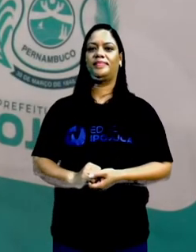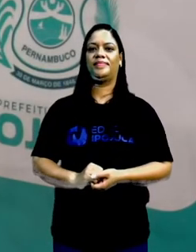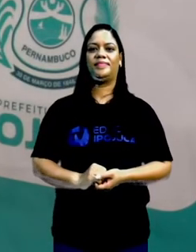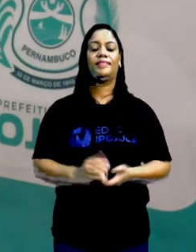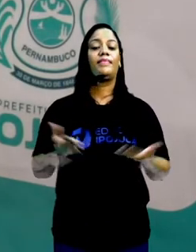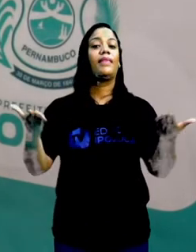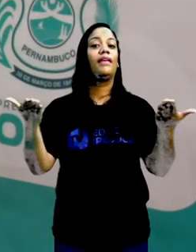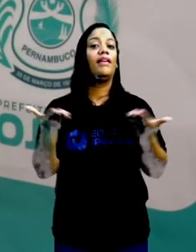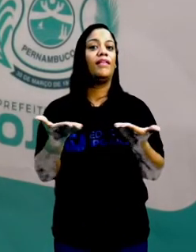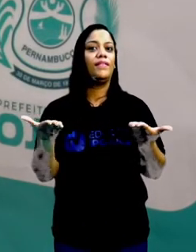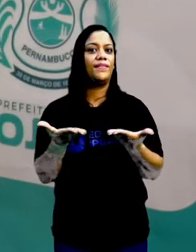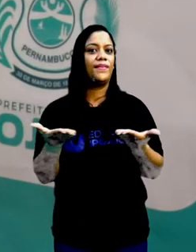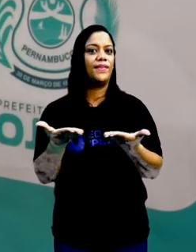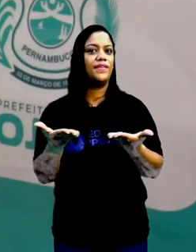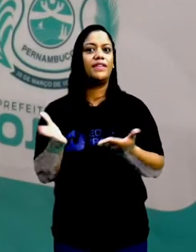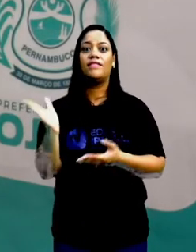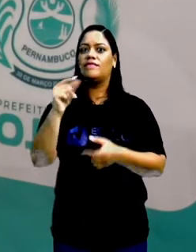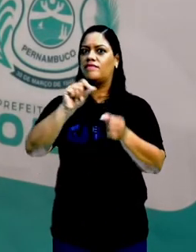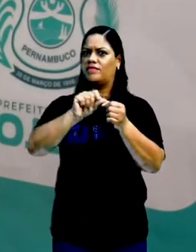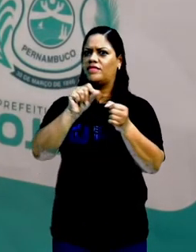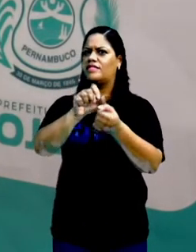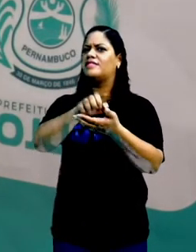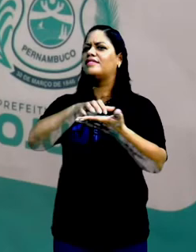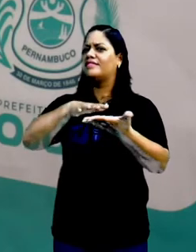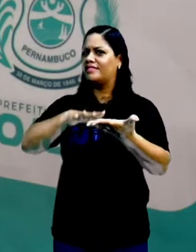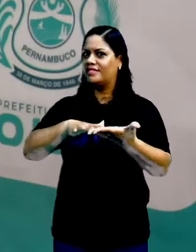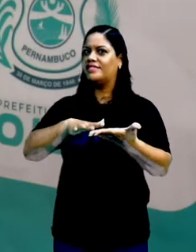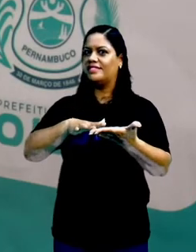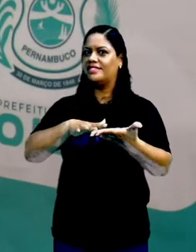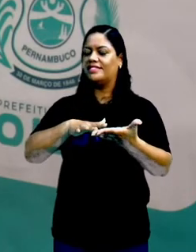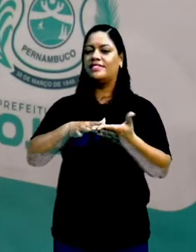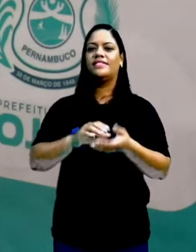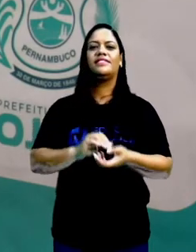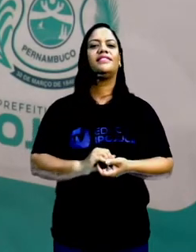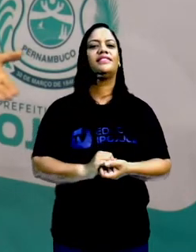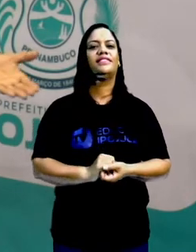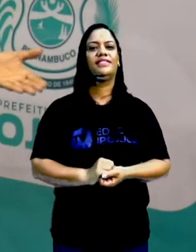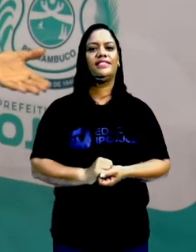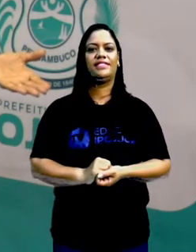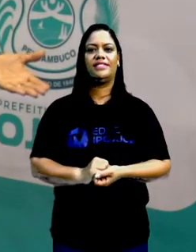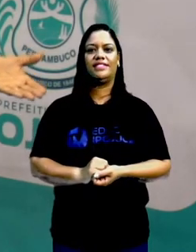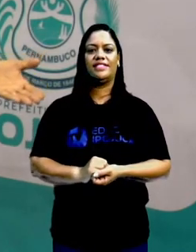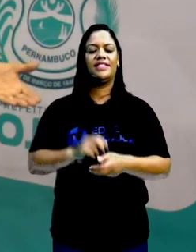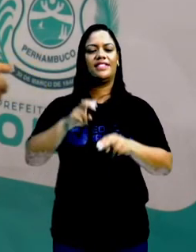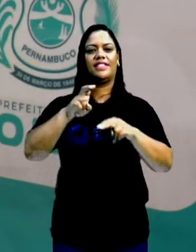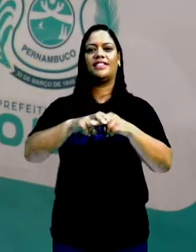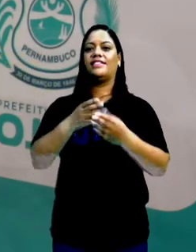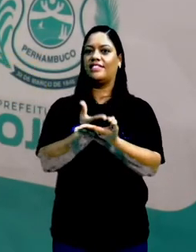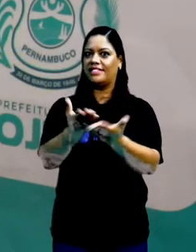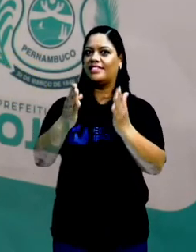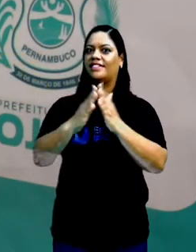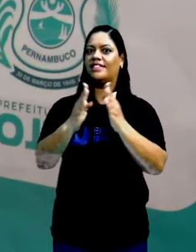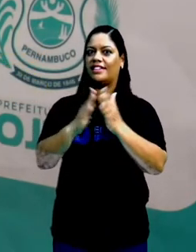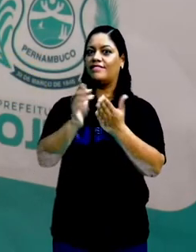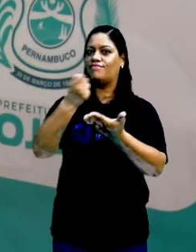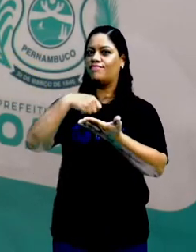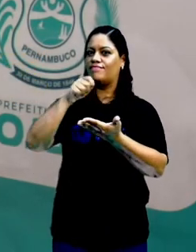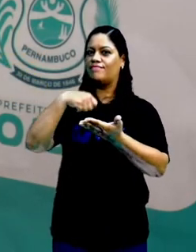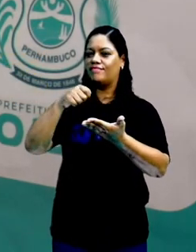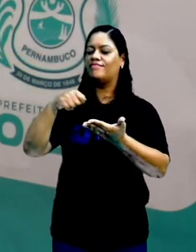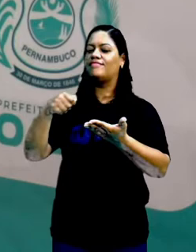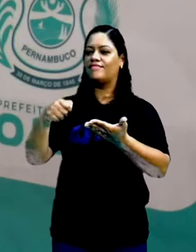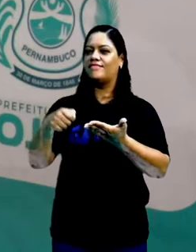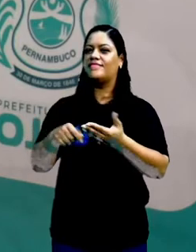Vamos agora fazer essa atividade, mas é em casa, né? Aí sentado no sofá, com a ponta do lápis